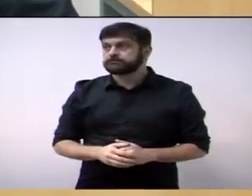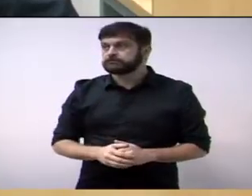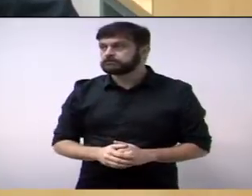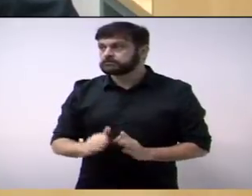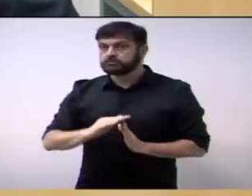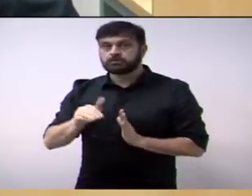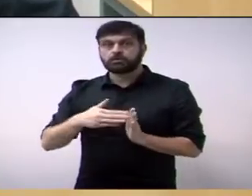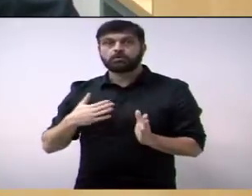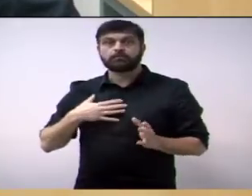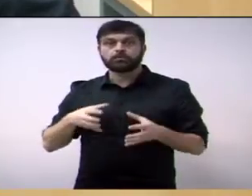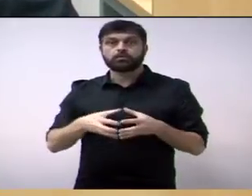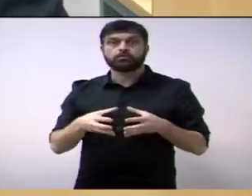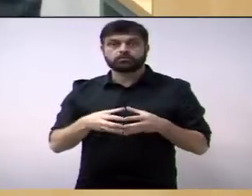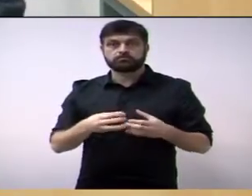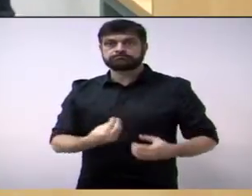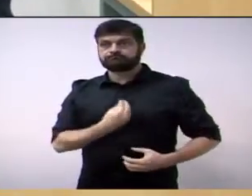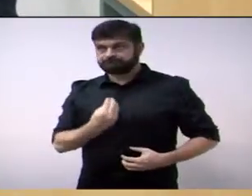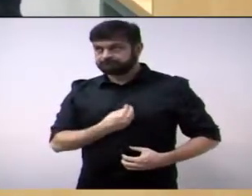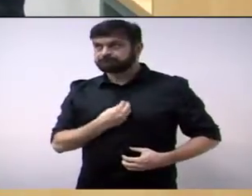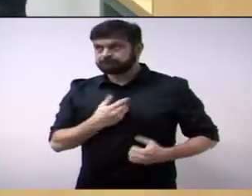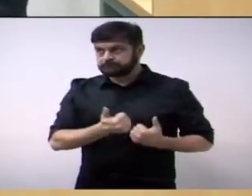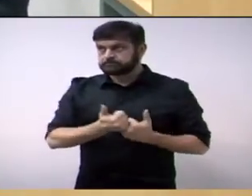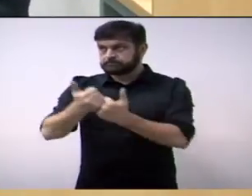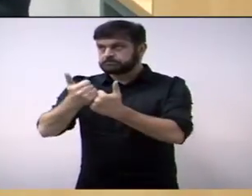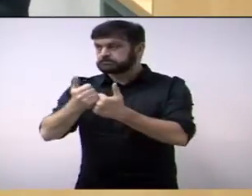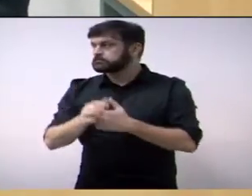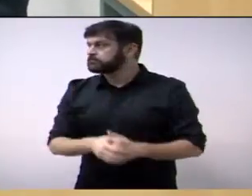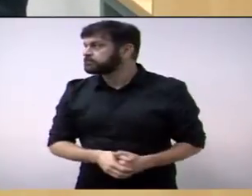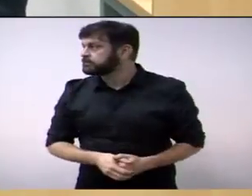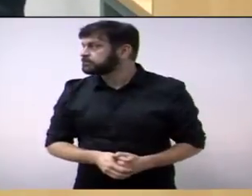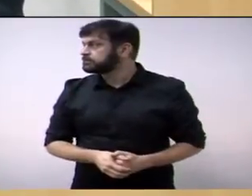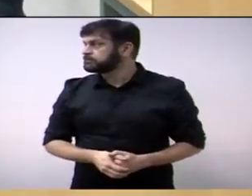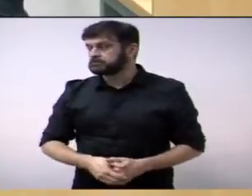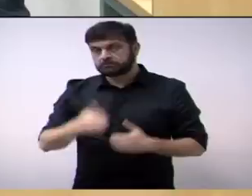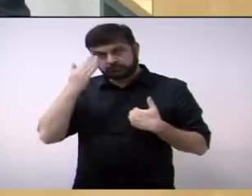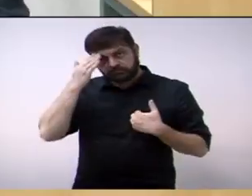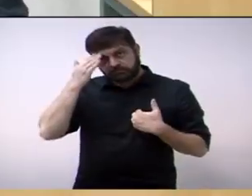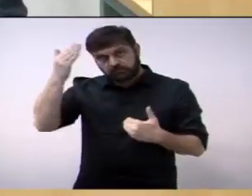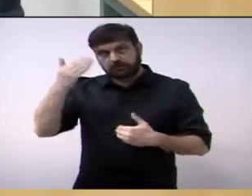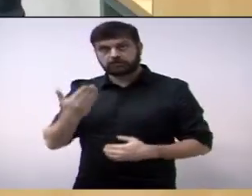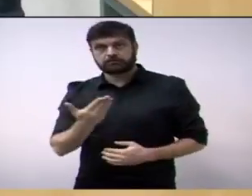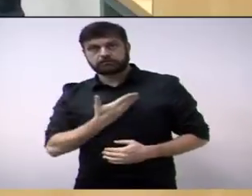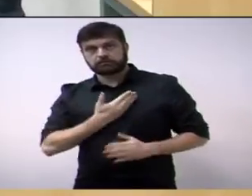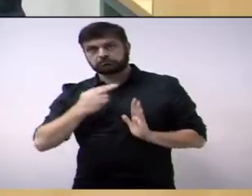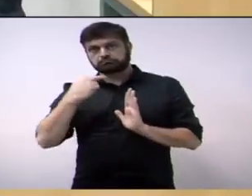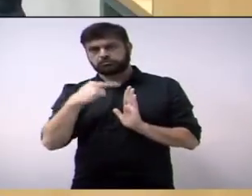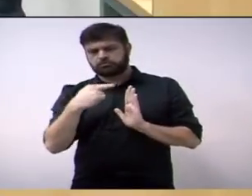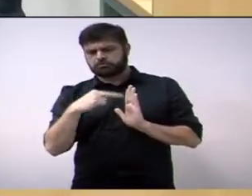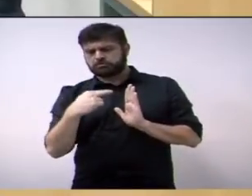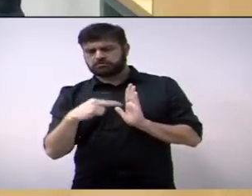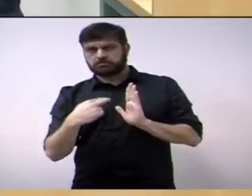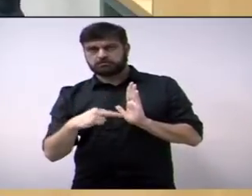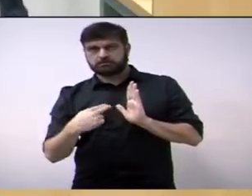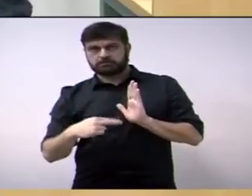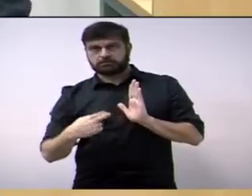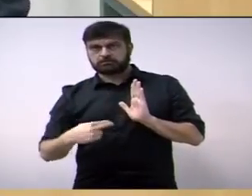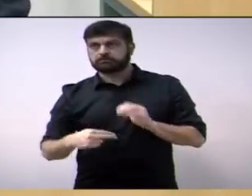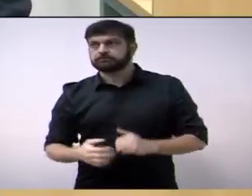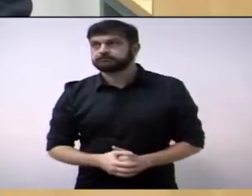toda a minha equipe aqui presente, meu amigo Lino, obrigado, Lino. E quero